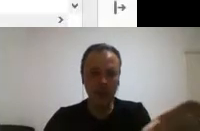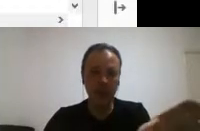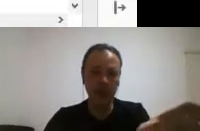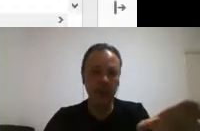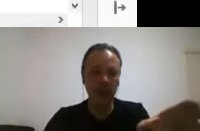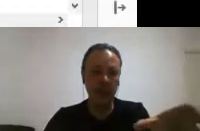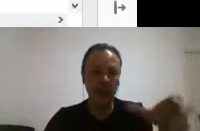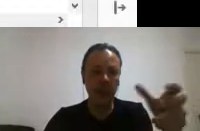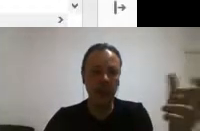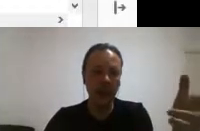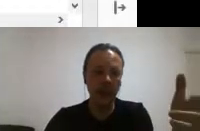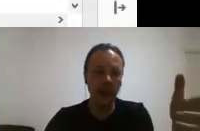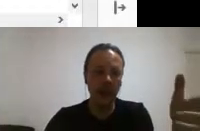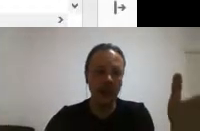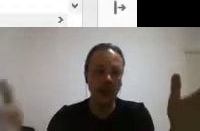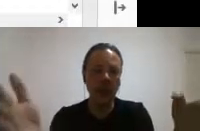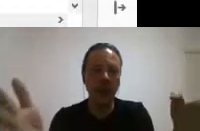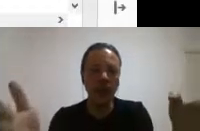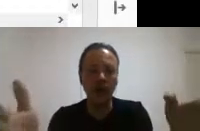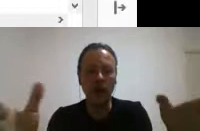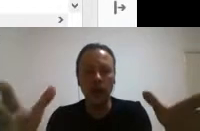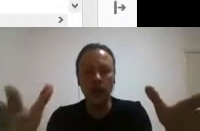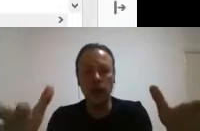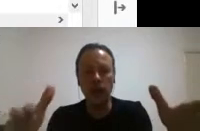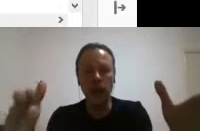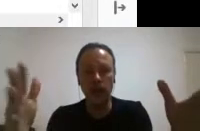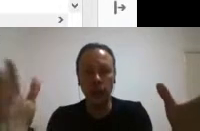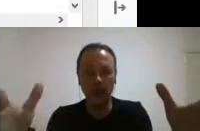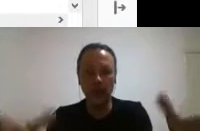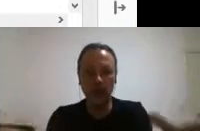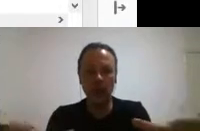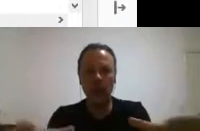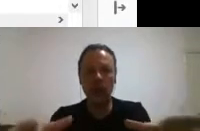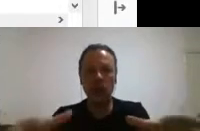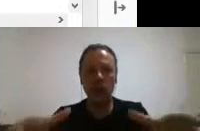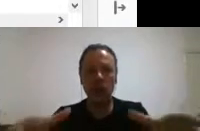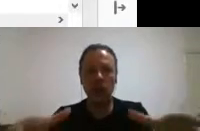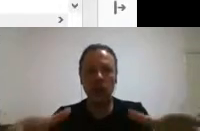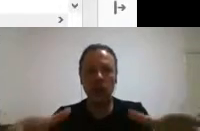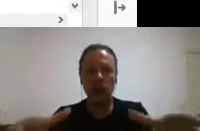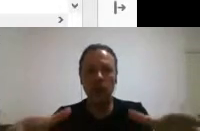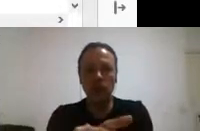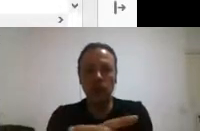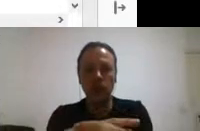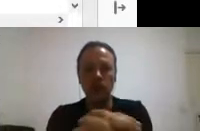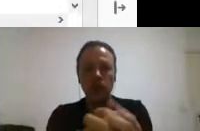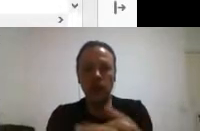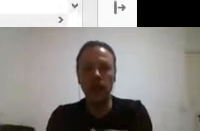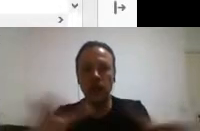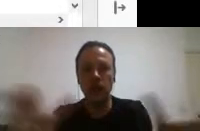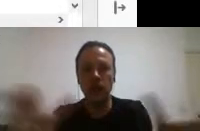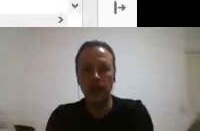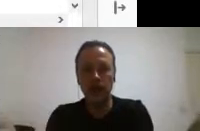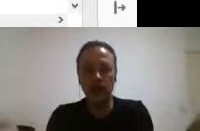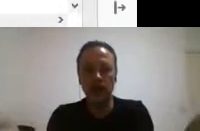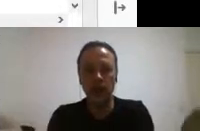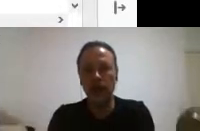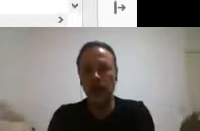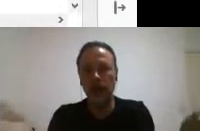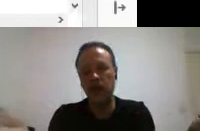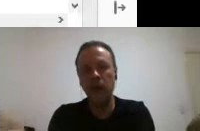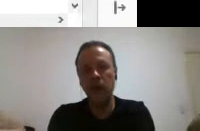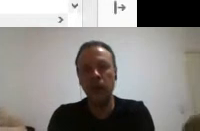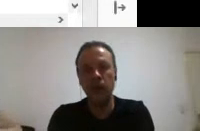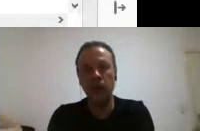Para isso, a gente precisa entender que esse momento, que de uma problemática, de um projeto que precisa